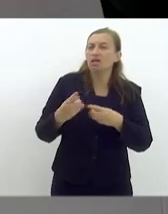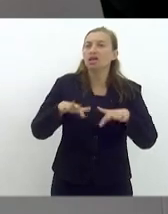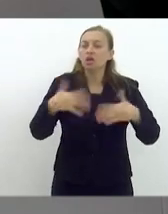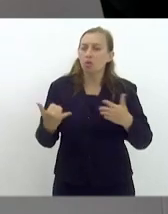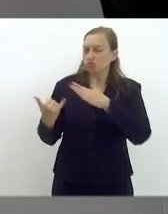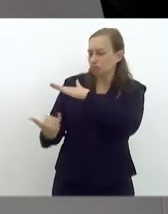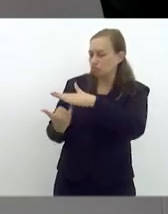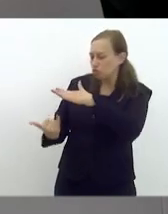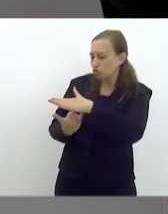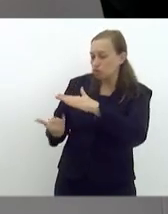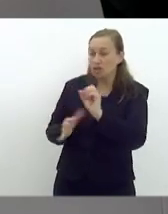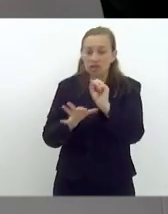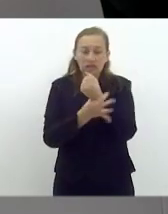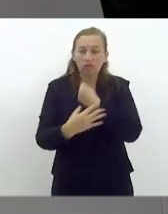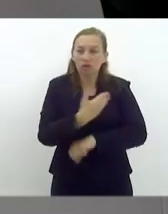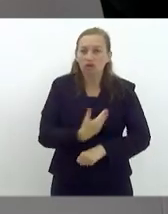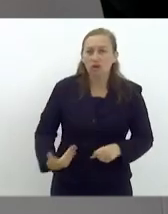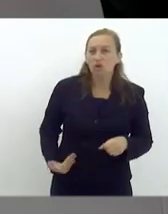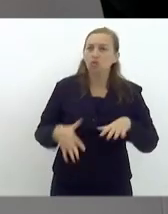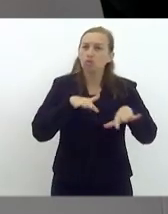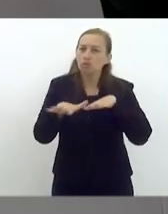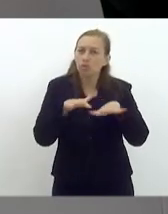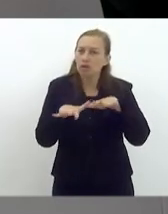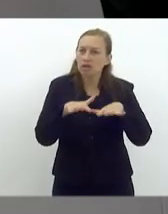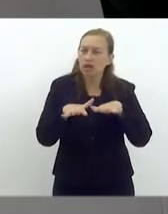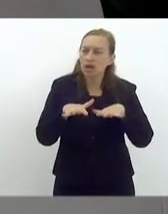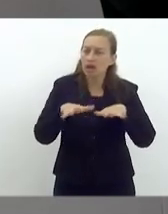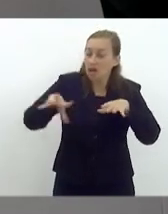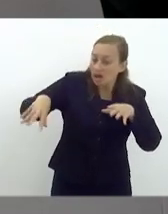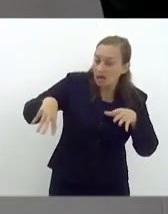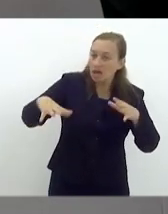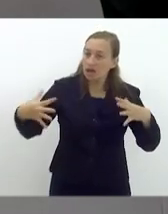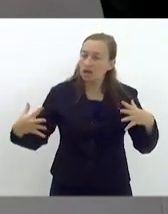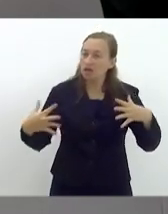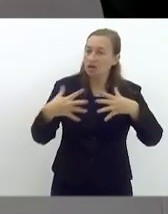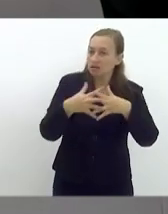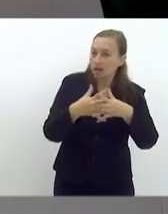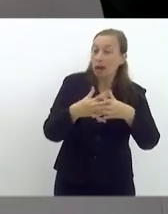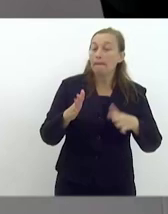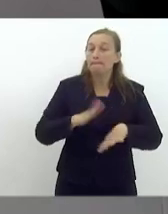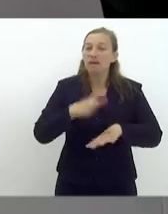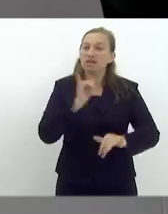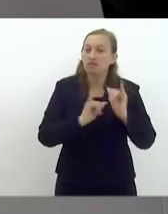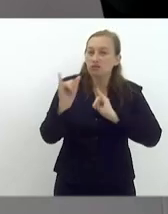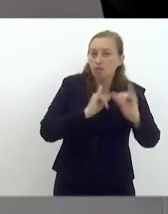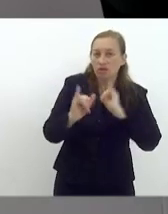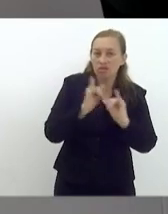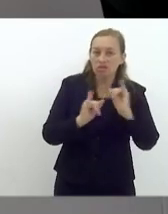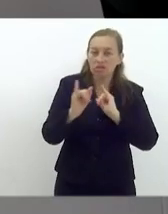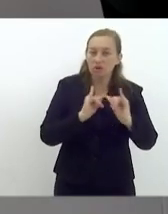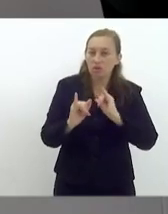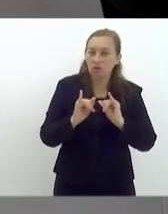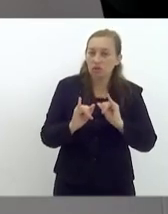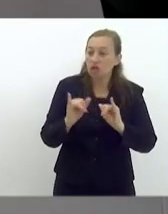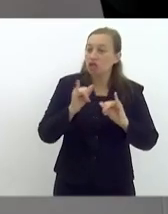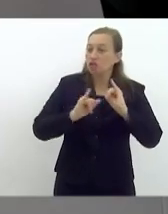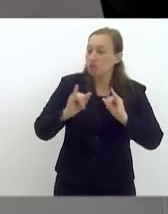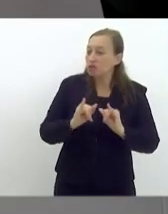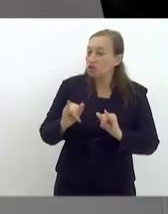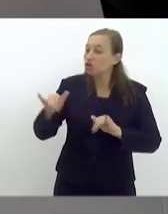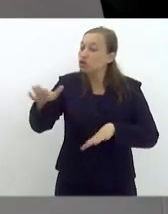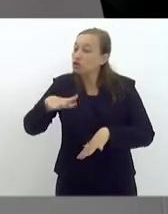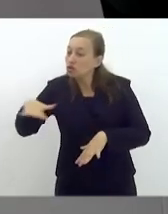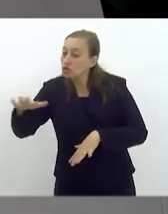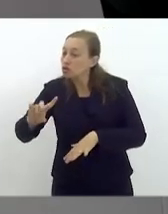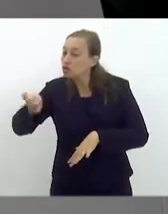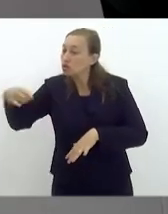Instituto de Segurança Pública o nosso movimento é tentar agregar mais as bases de dados buscaram dados de outros espaços